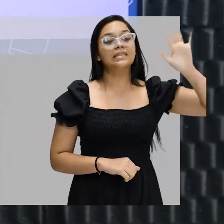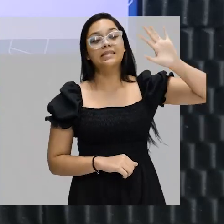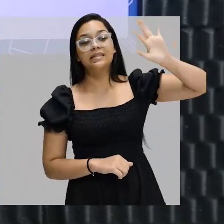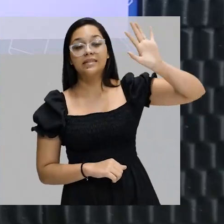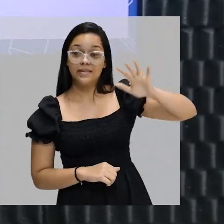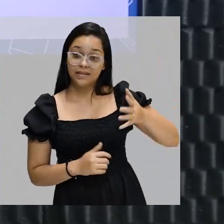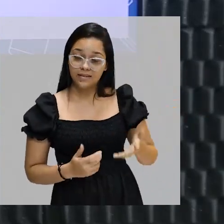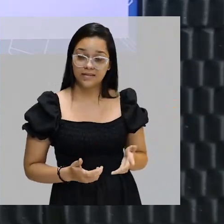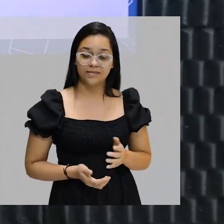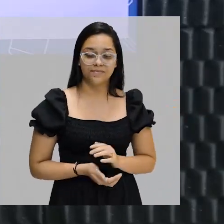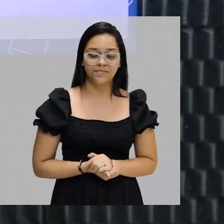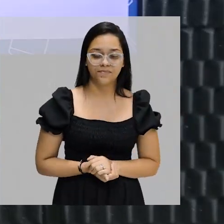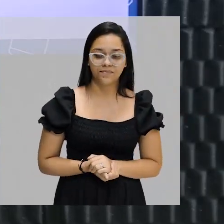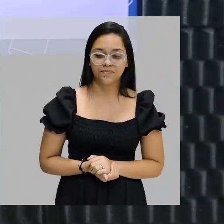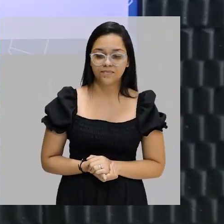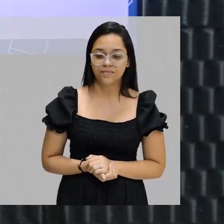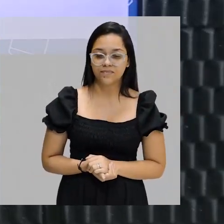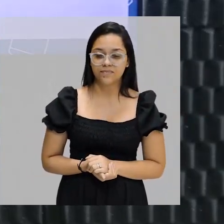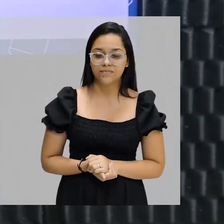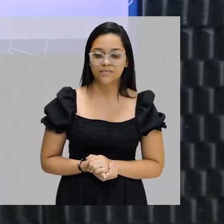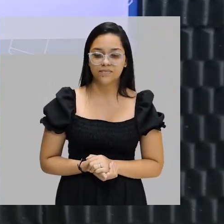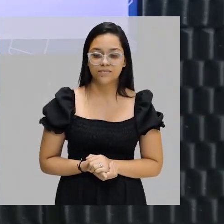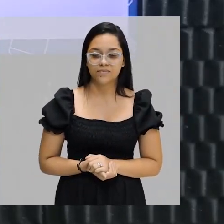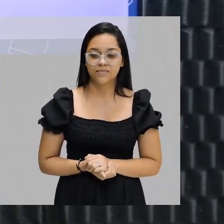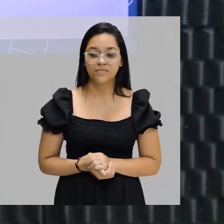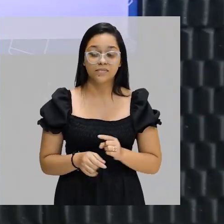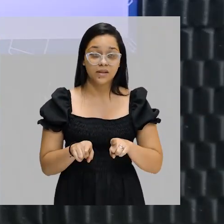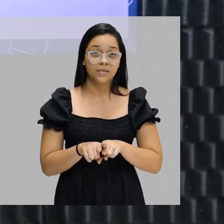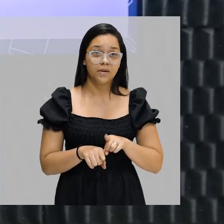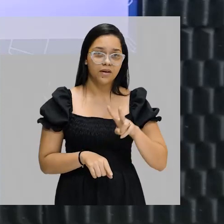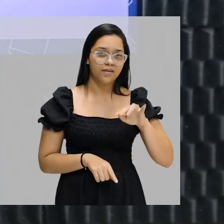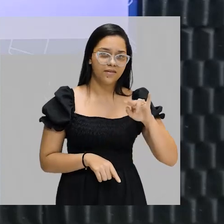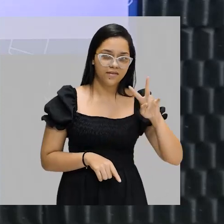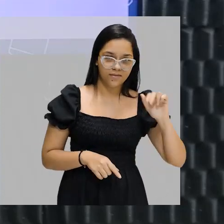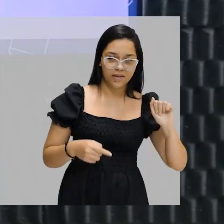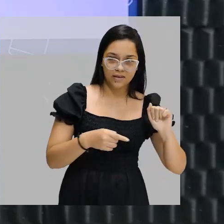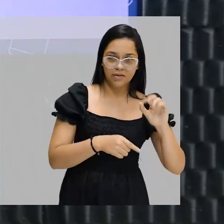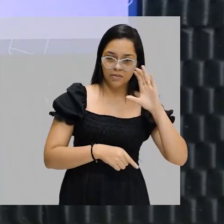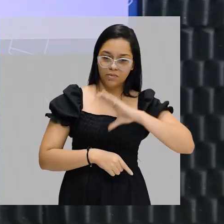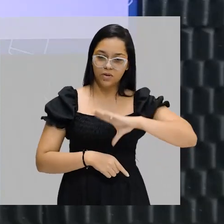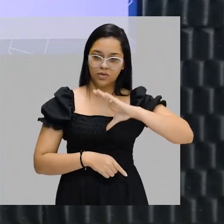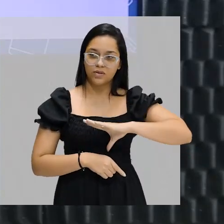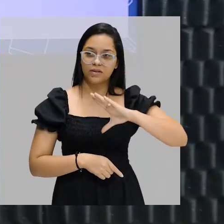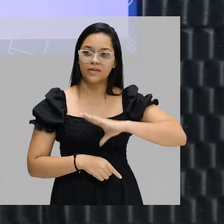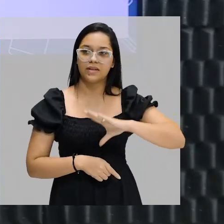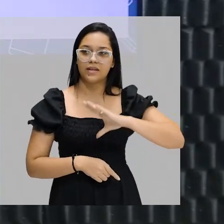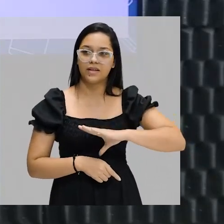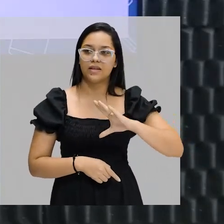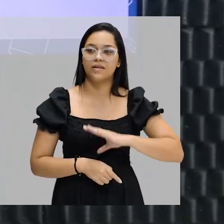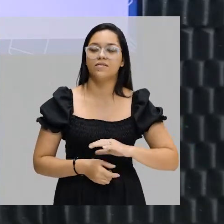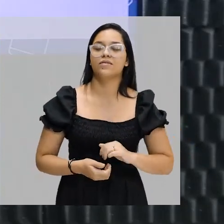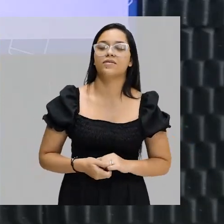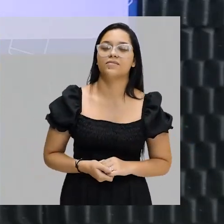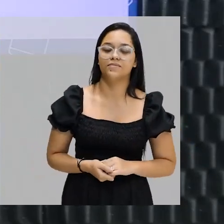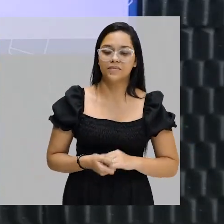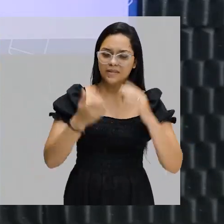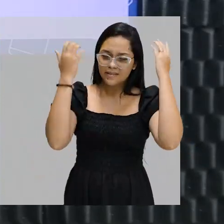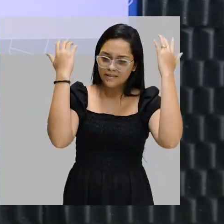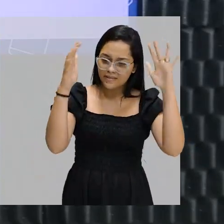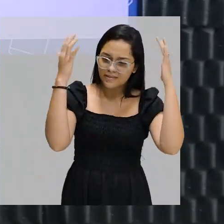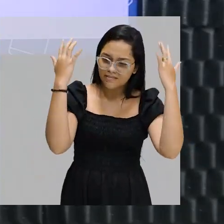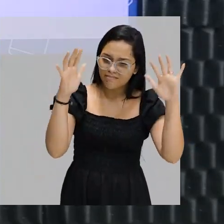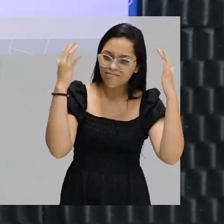é interjeição aplauso o viva também entra viva igual alegria viva bravo muito